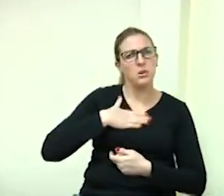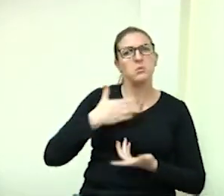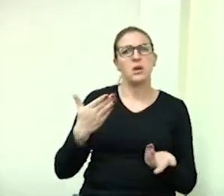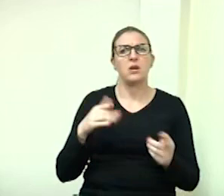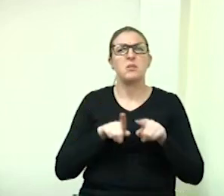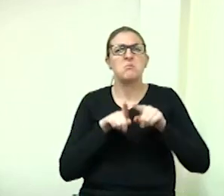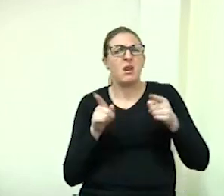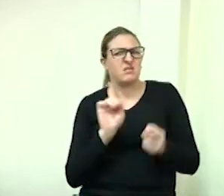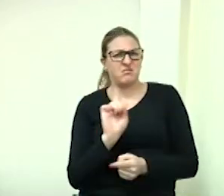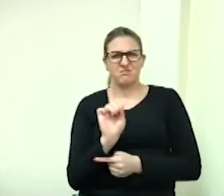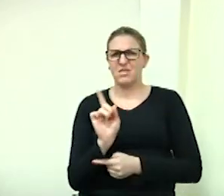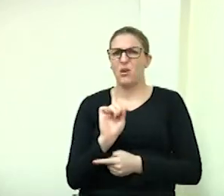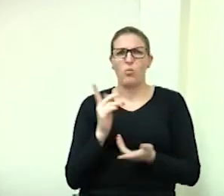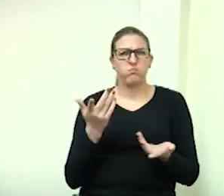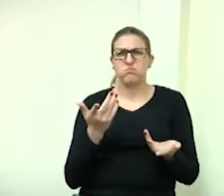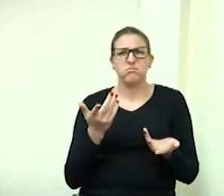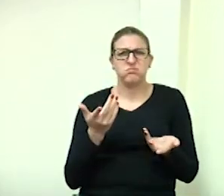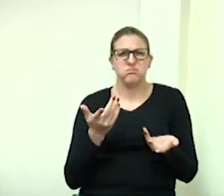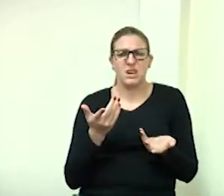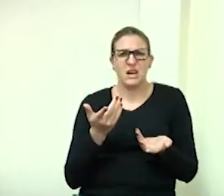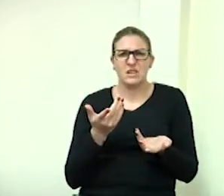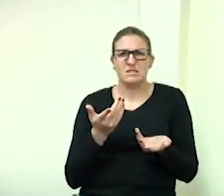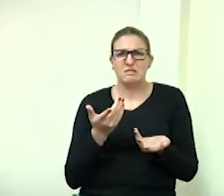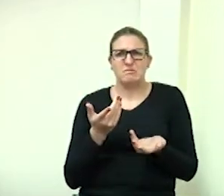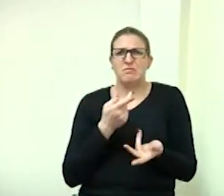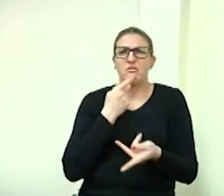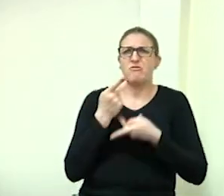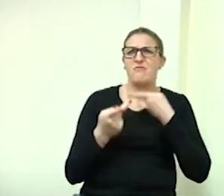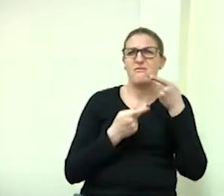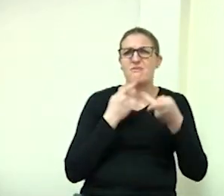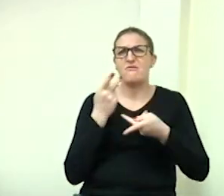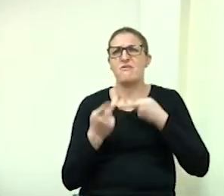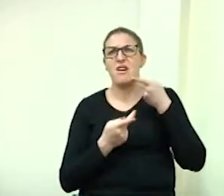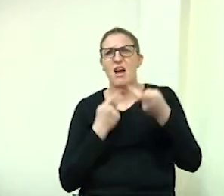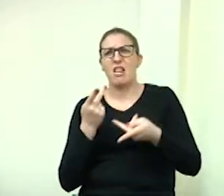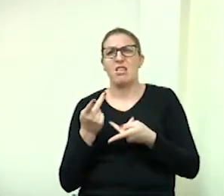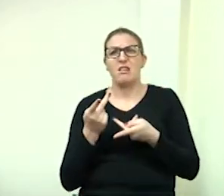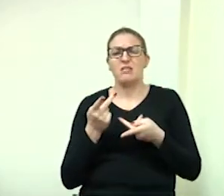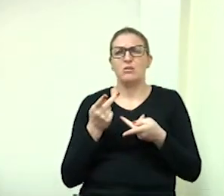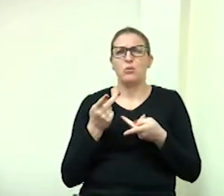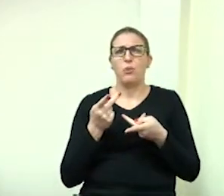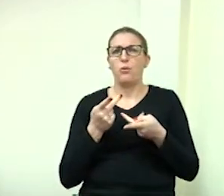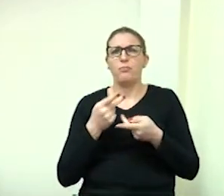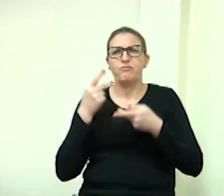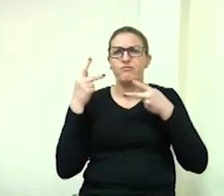não fica se sustentando num passarinho me disse